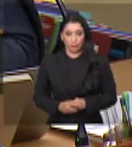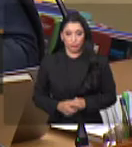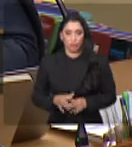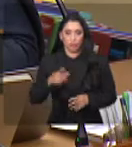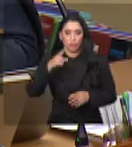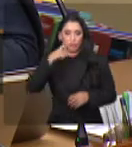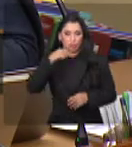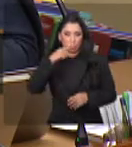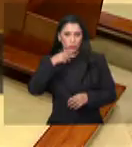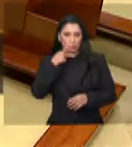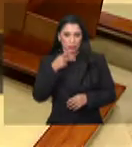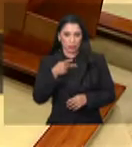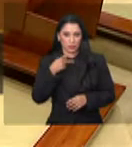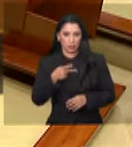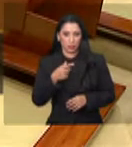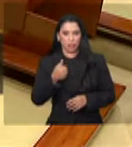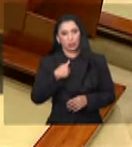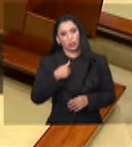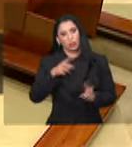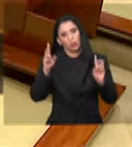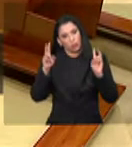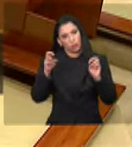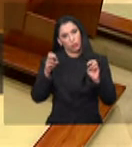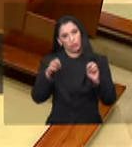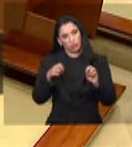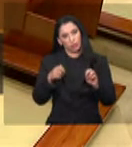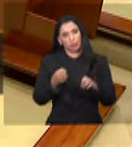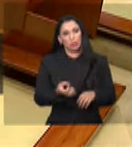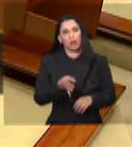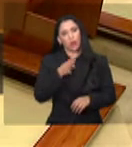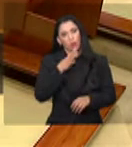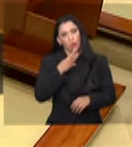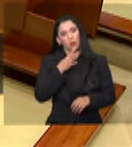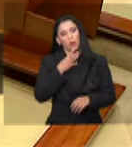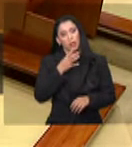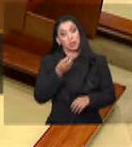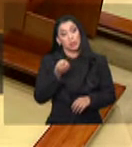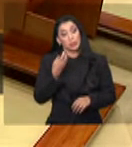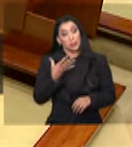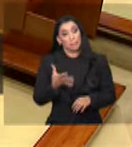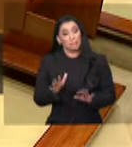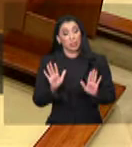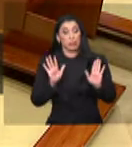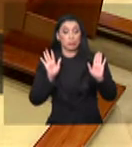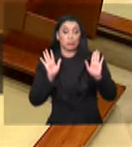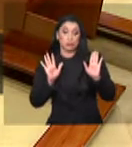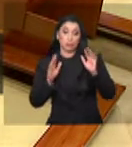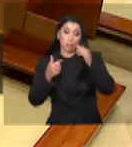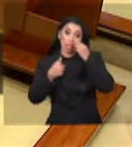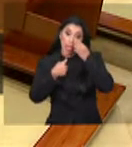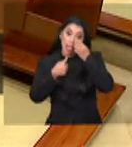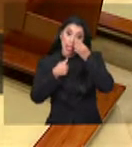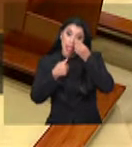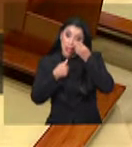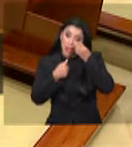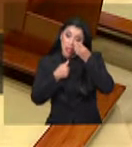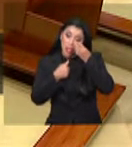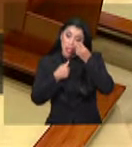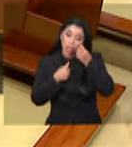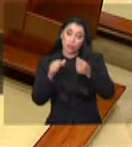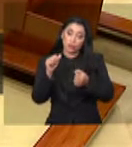essa questão eu conheço o que fui eu que fiz